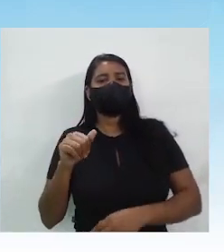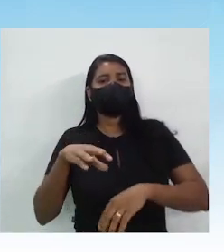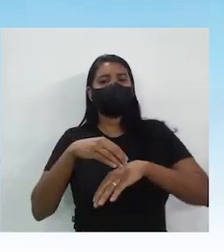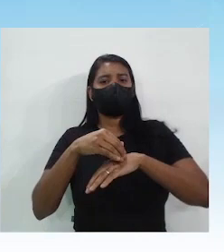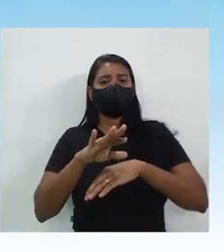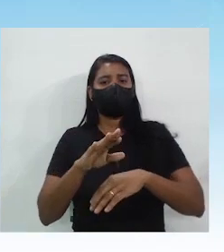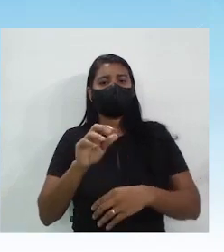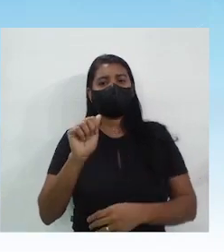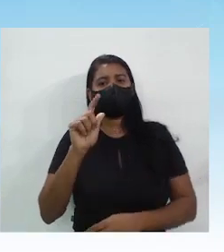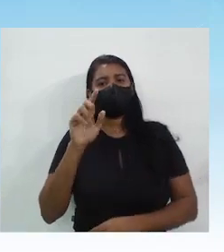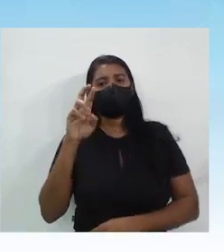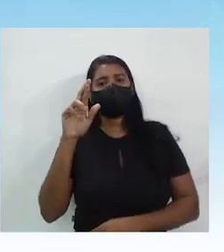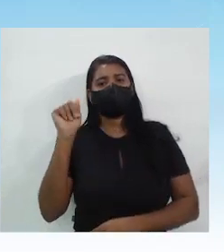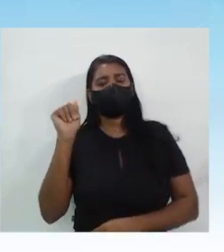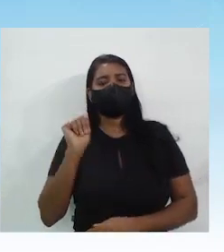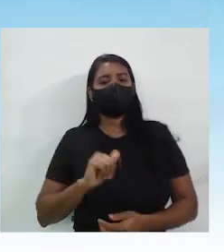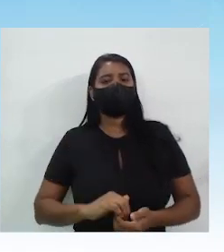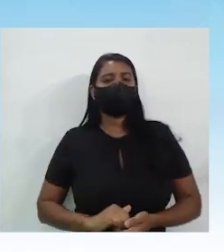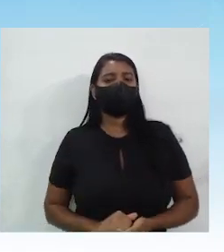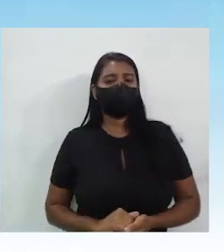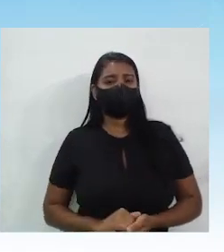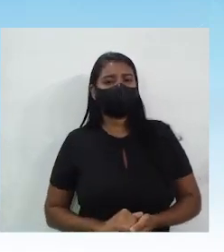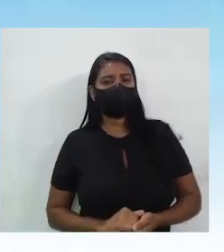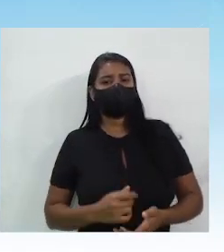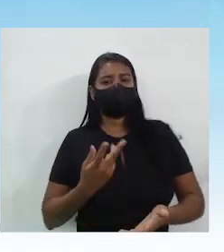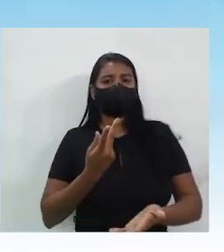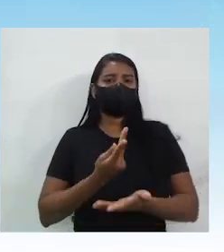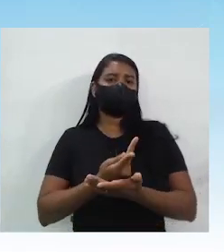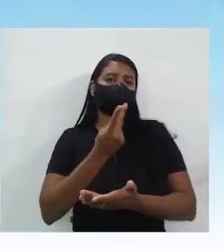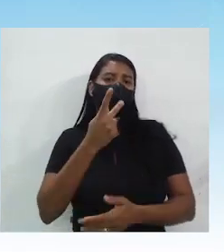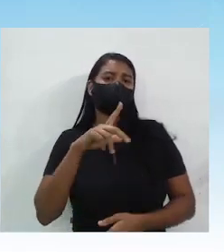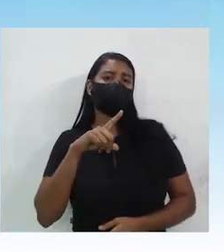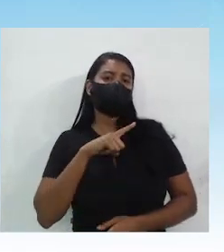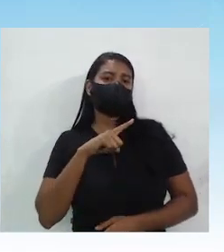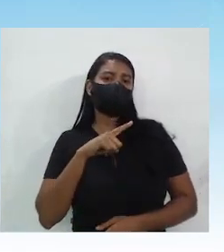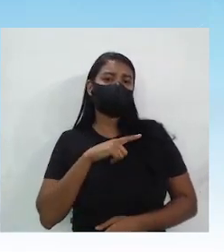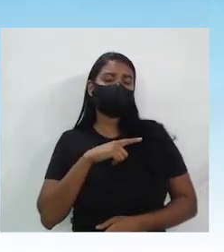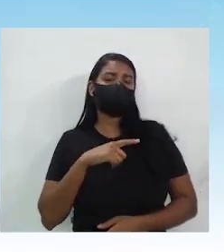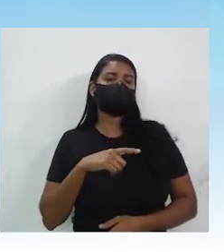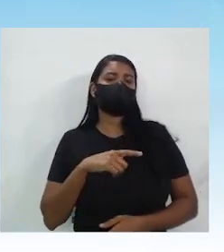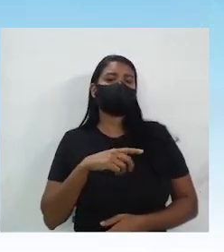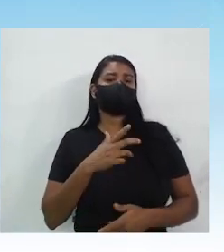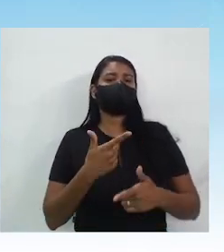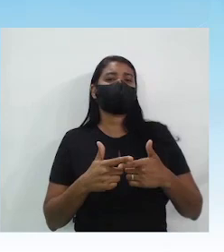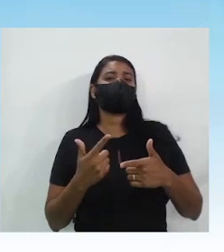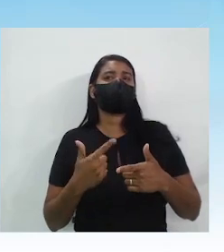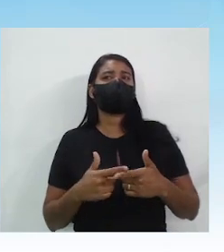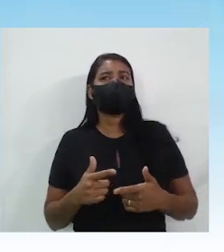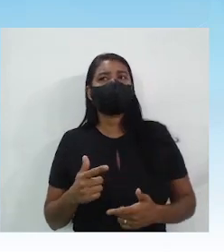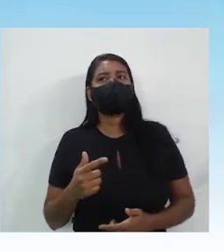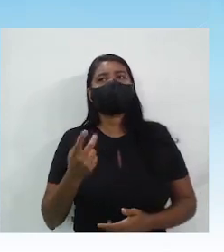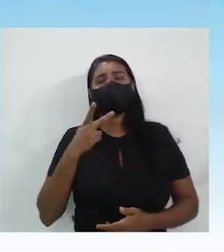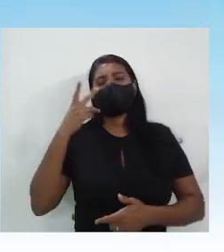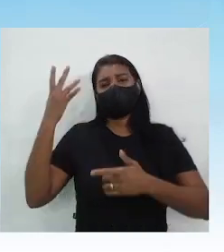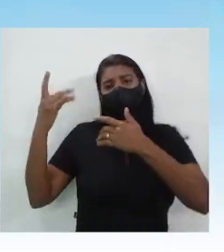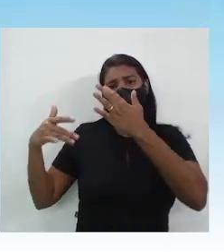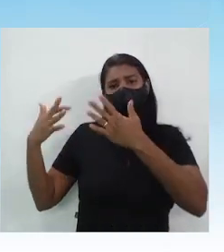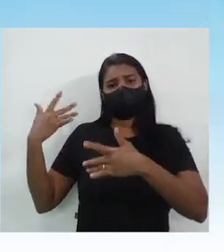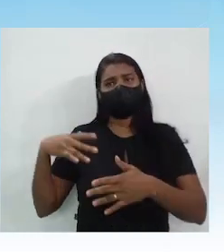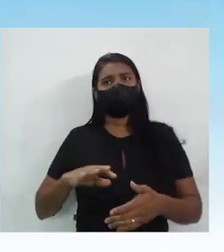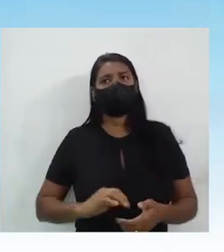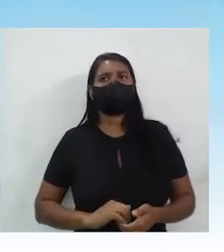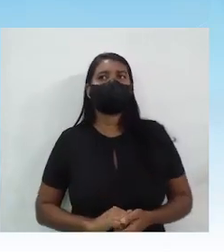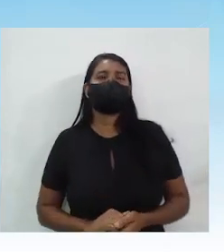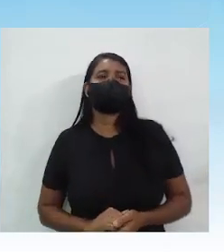ser emitido um alerta. Os acidentes, na realidade, eles vão ter sérias consequências. A gente já está falando